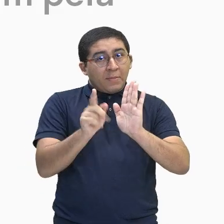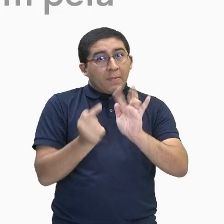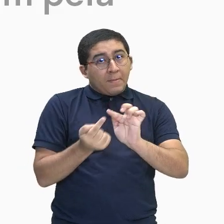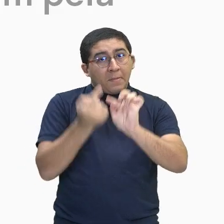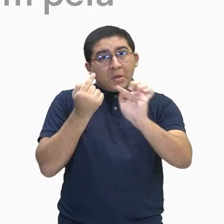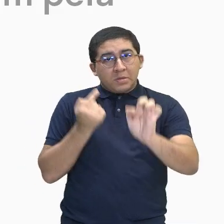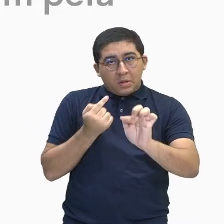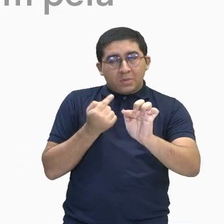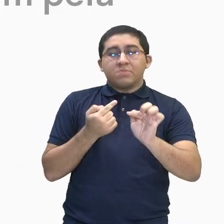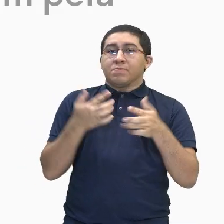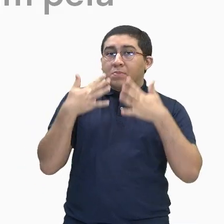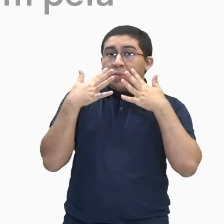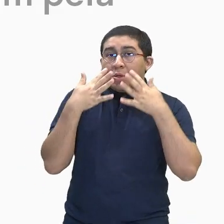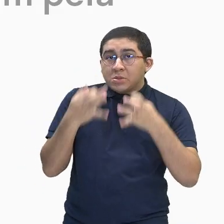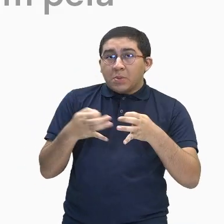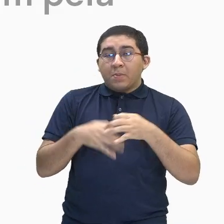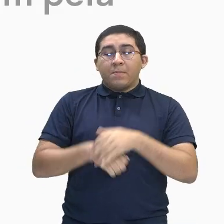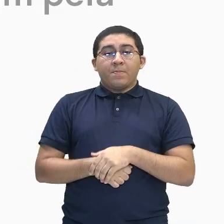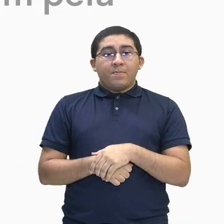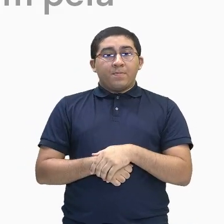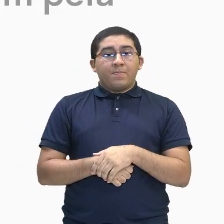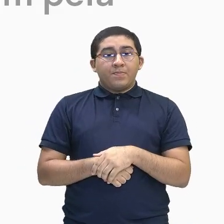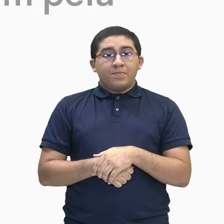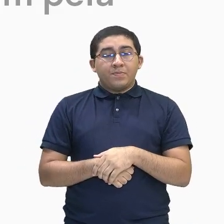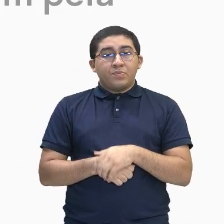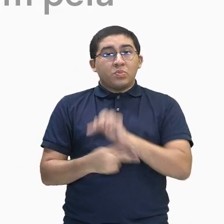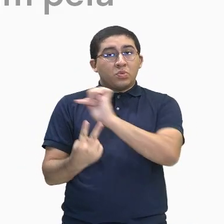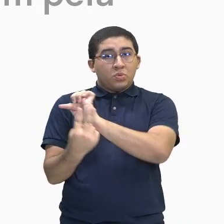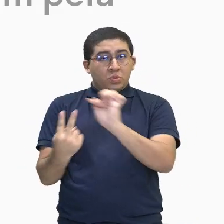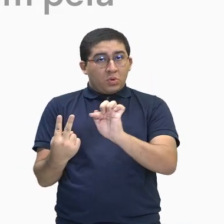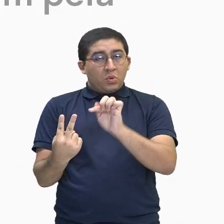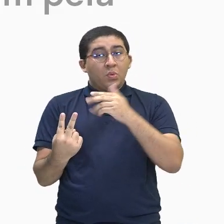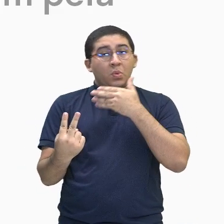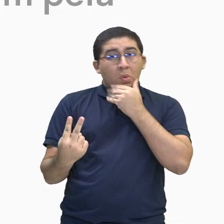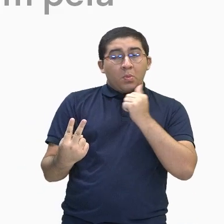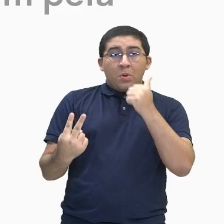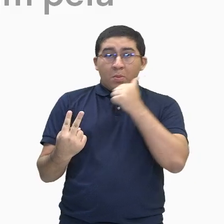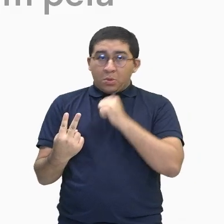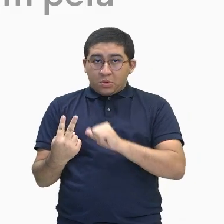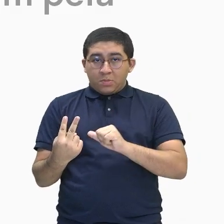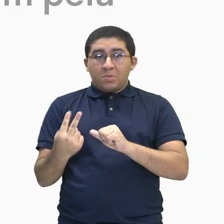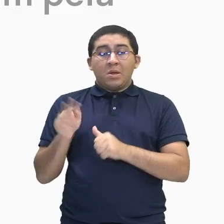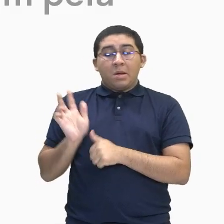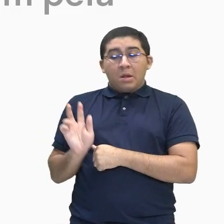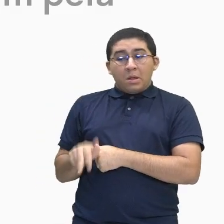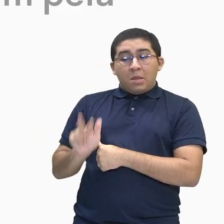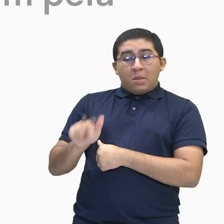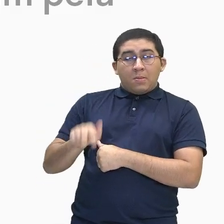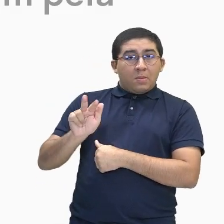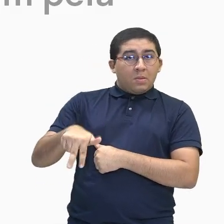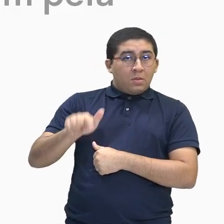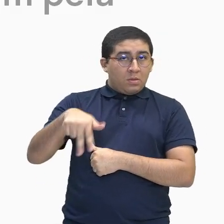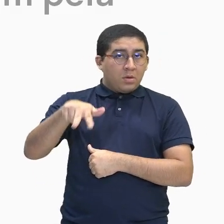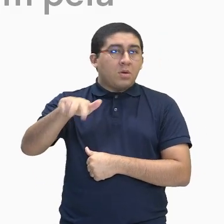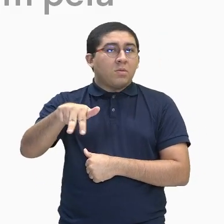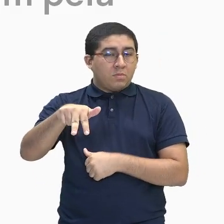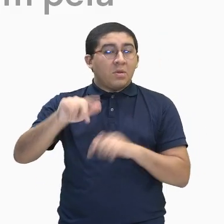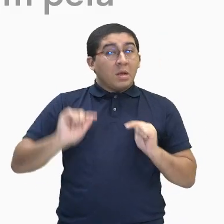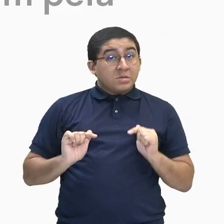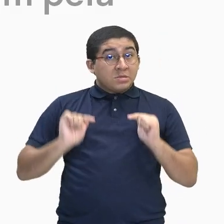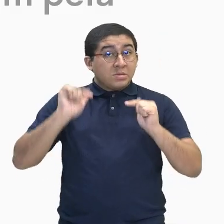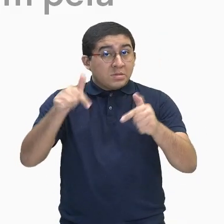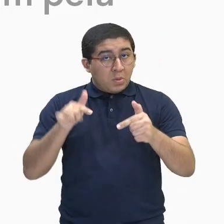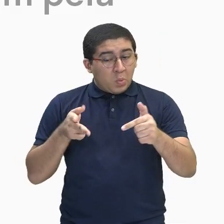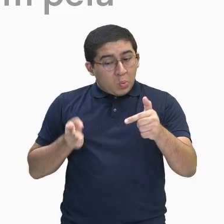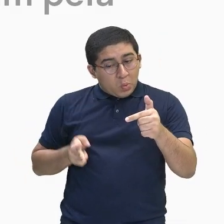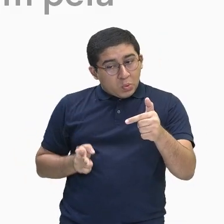tradução que eu tenho. Aqui, ó, Potira e Pedro caminhavam pela floresta, né? Então, estavam caminhando. Era uma ação